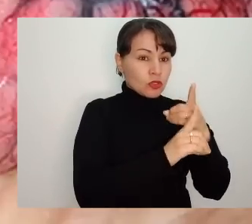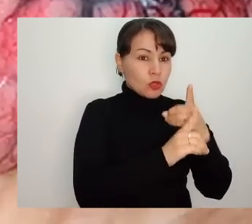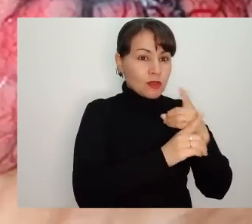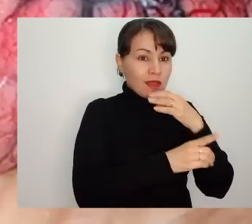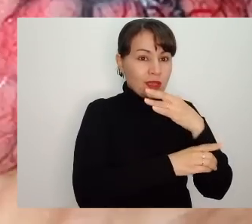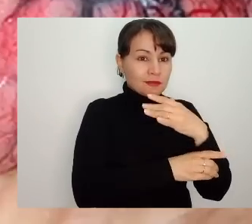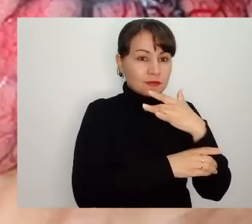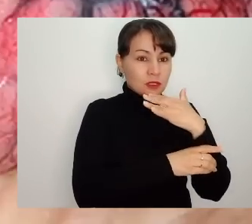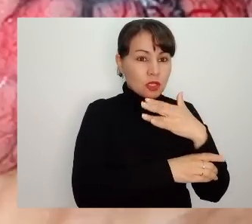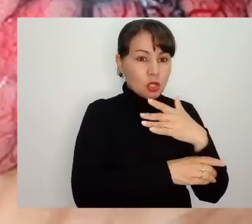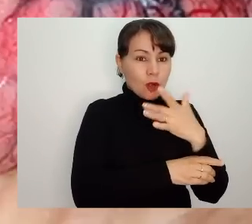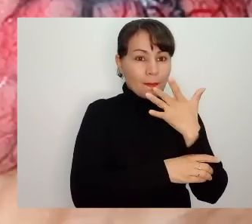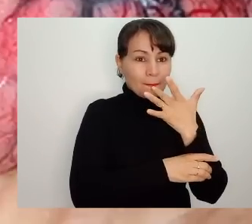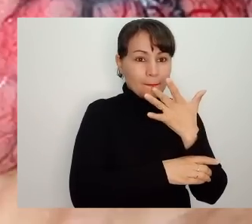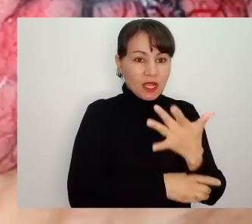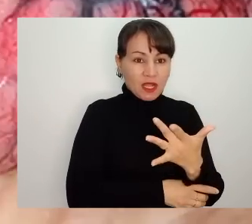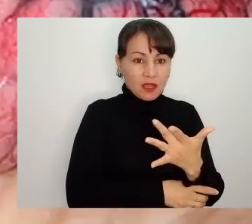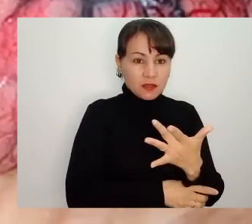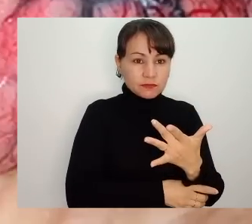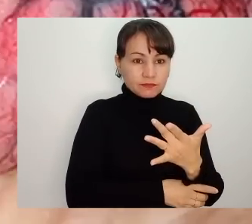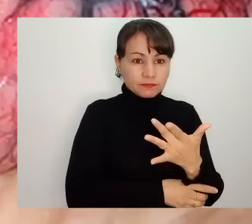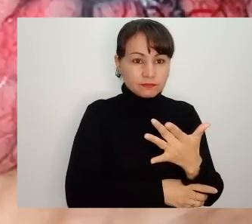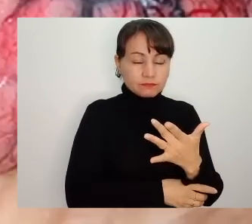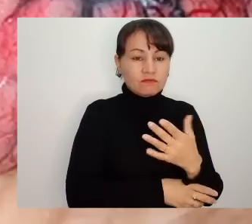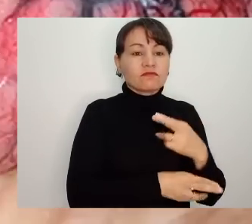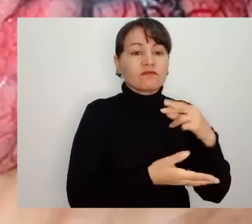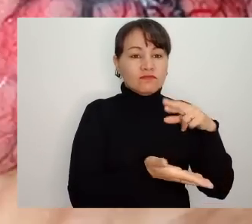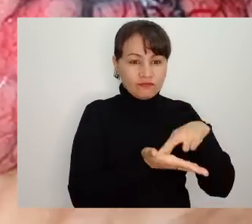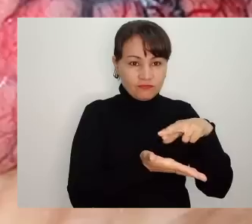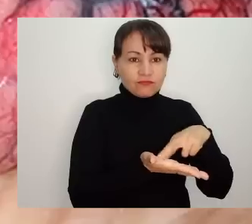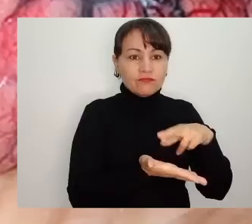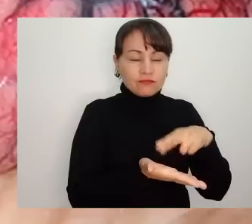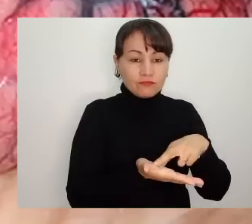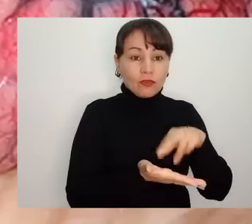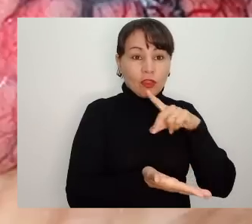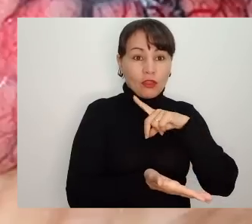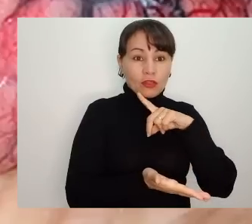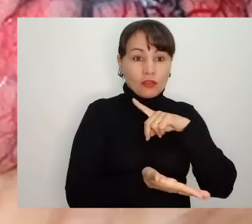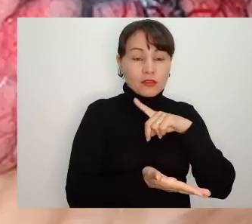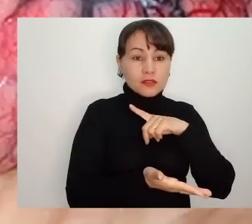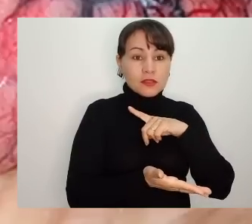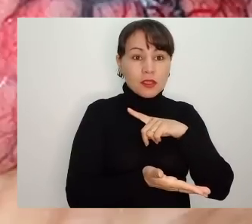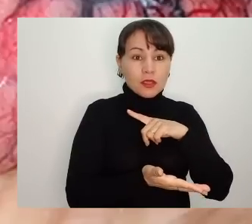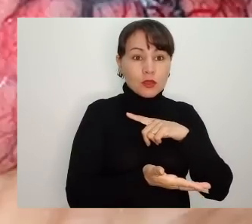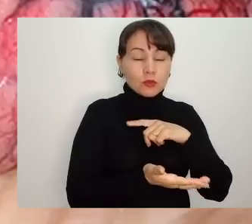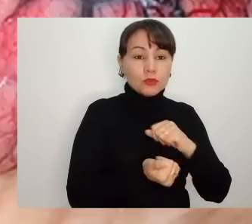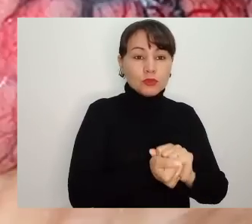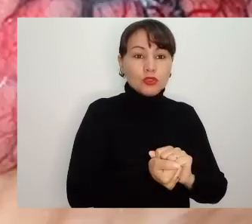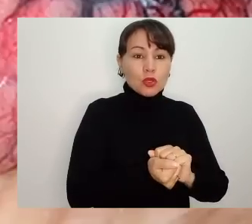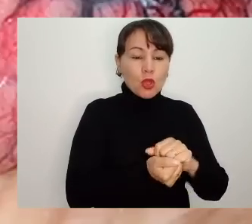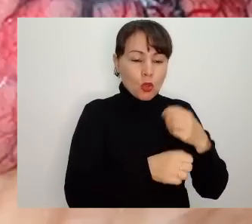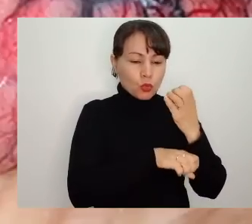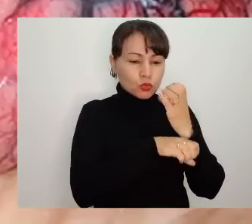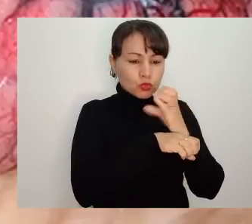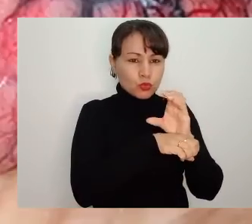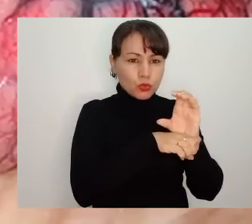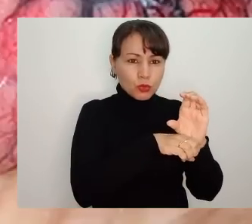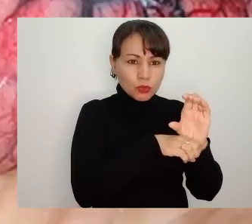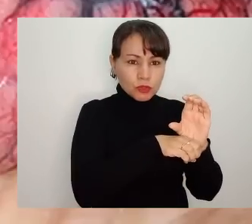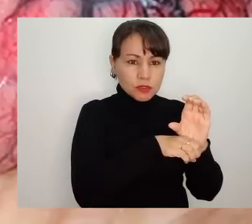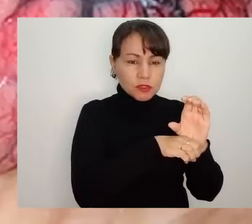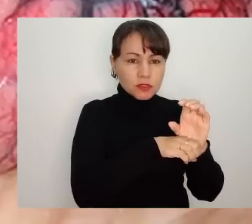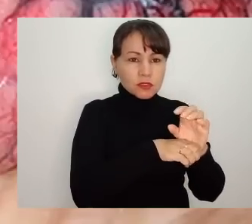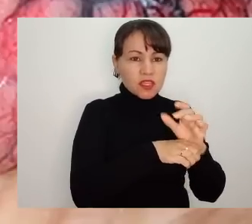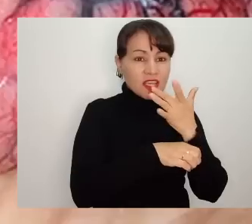vamos encontrar essa coloração branca. E realmente, aqui nós temos a substância